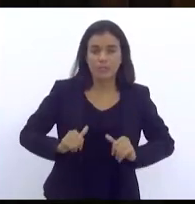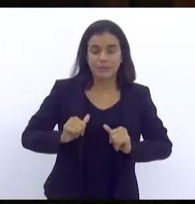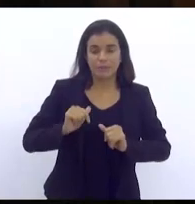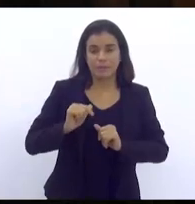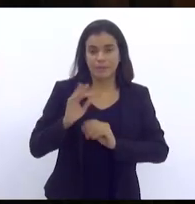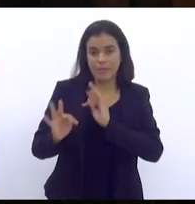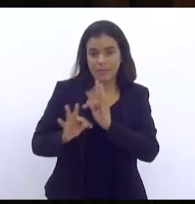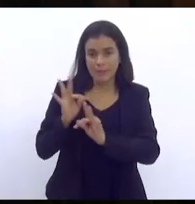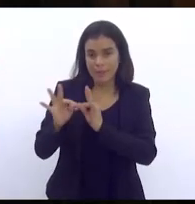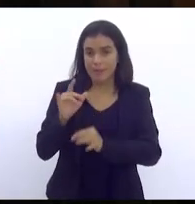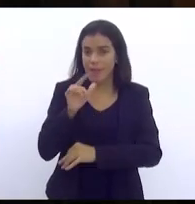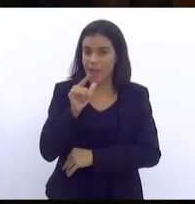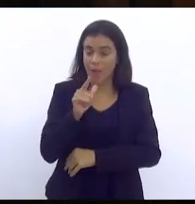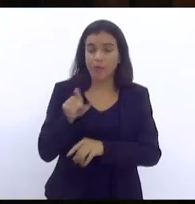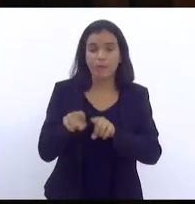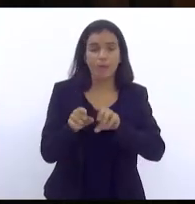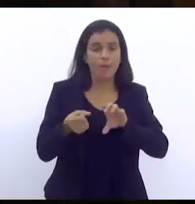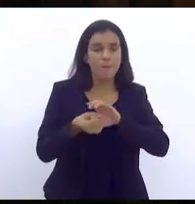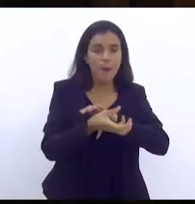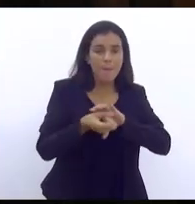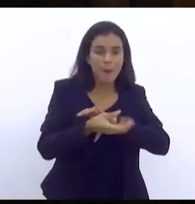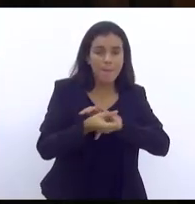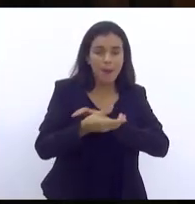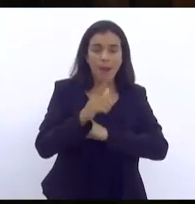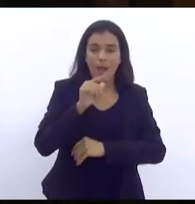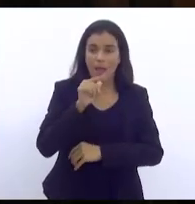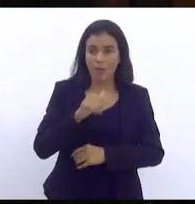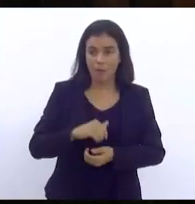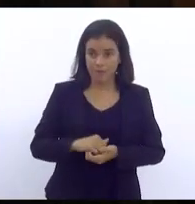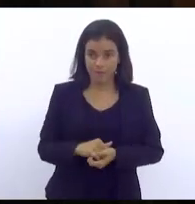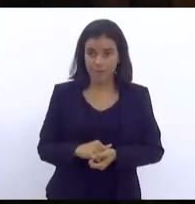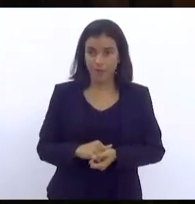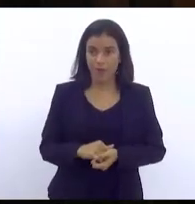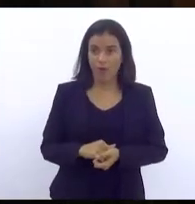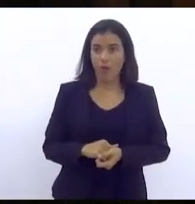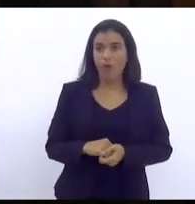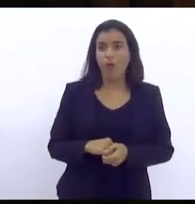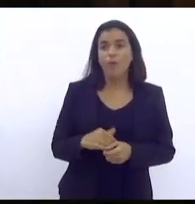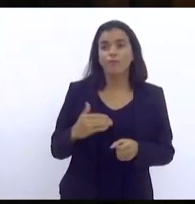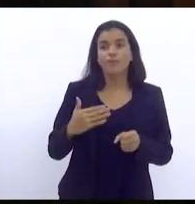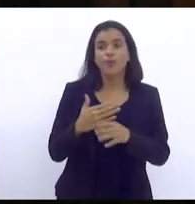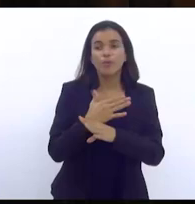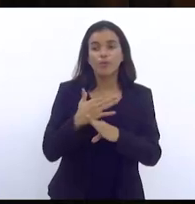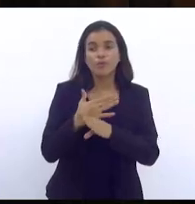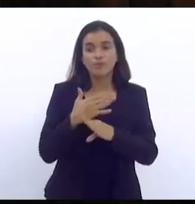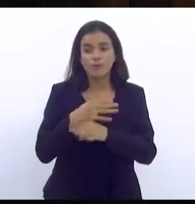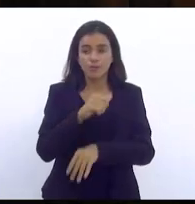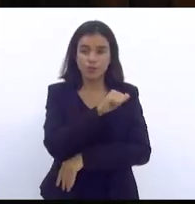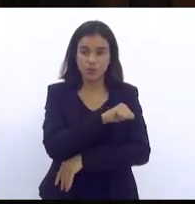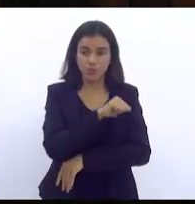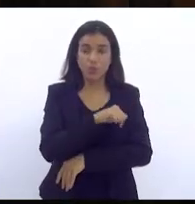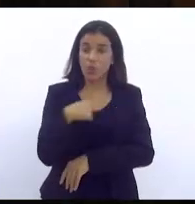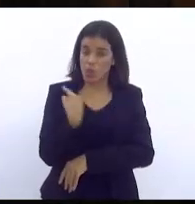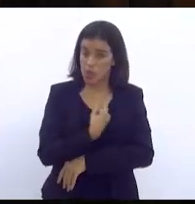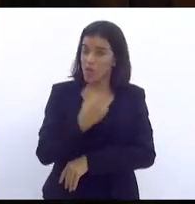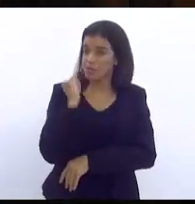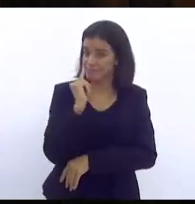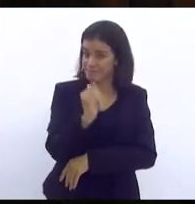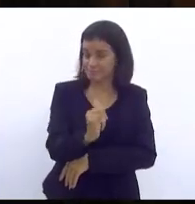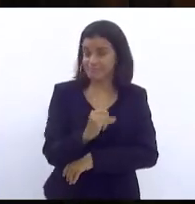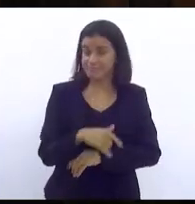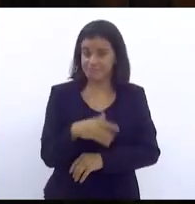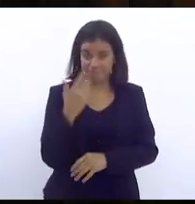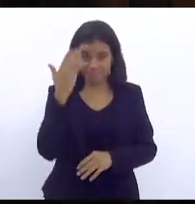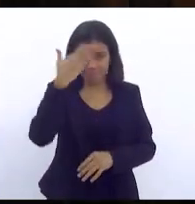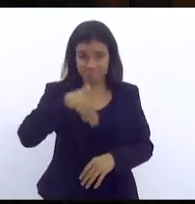saneamento fornecimento de água eamento sanitário nos municípios do Rio de Janeiro nós amos